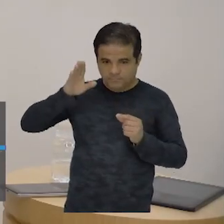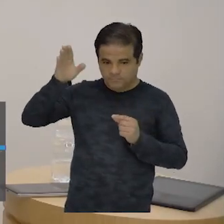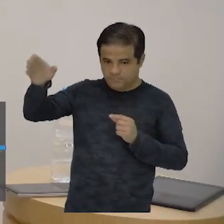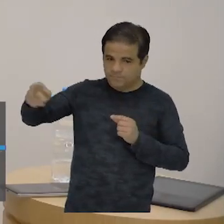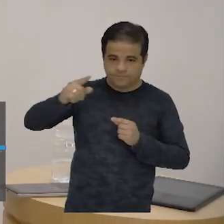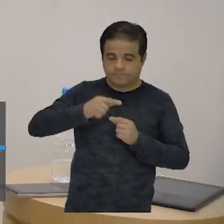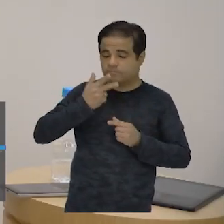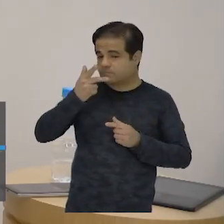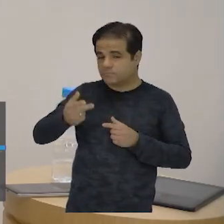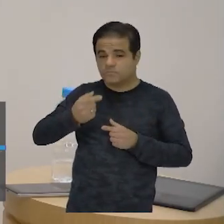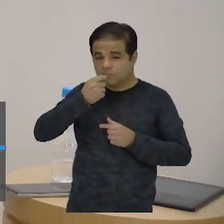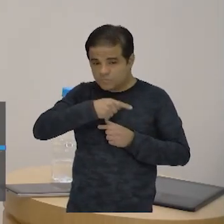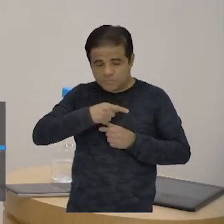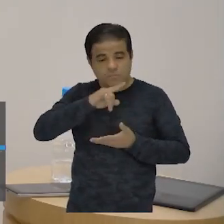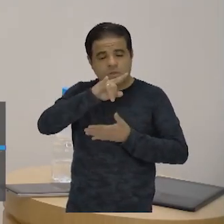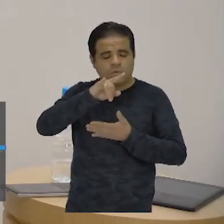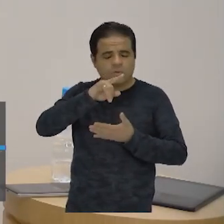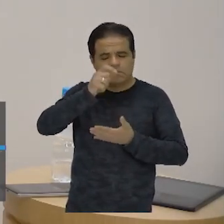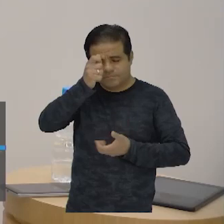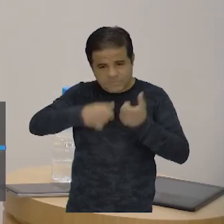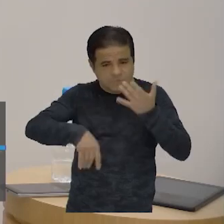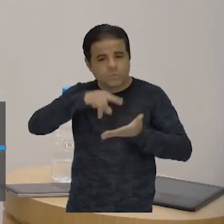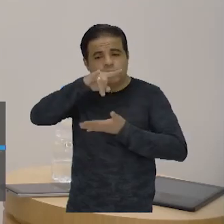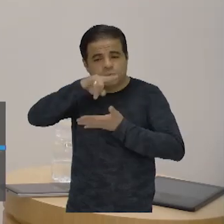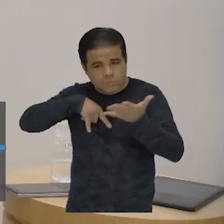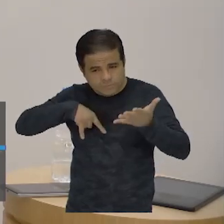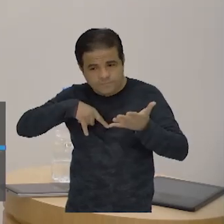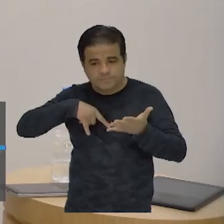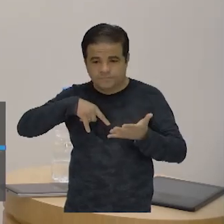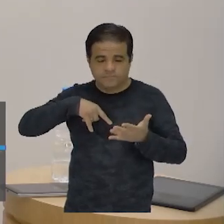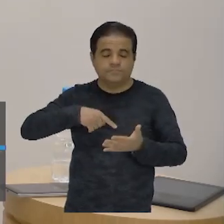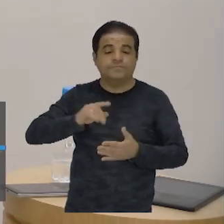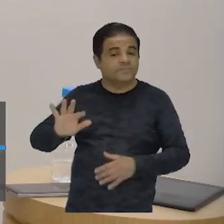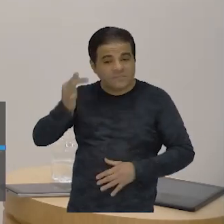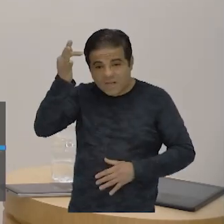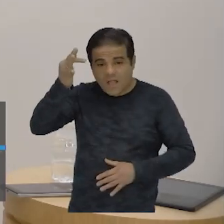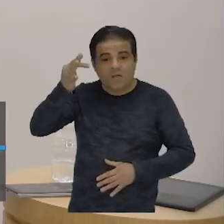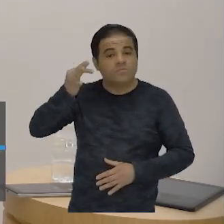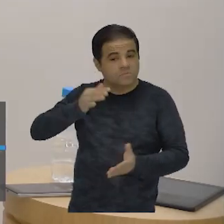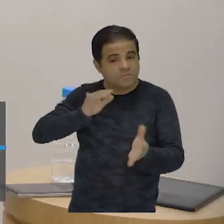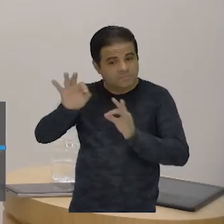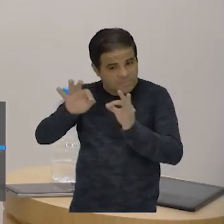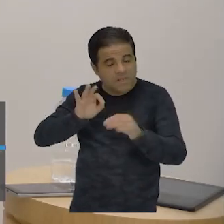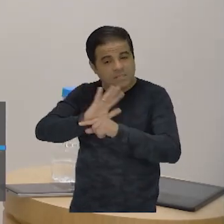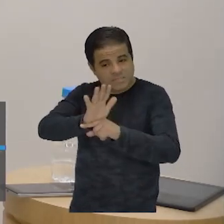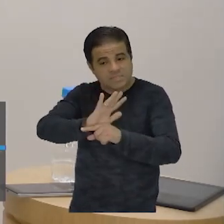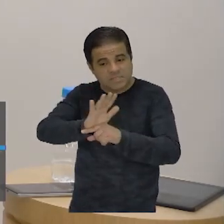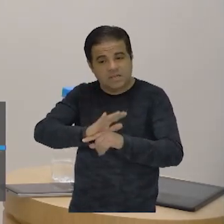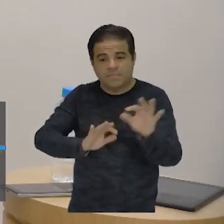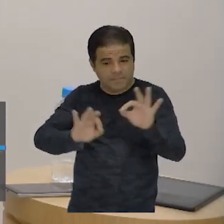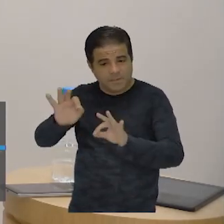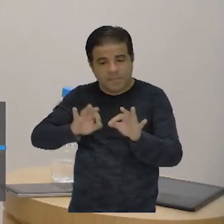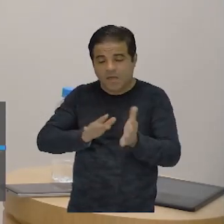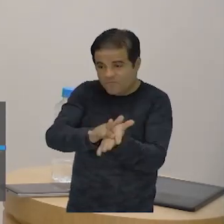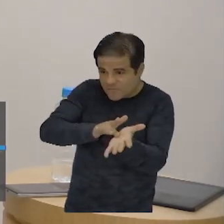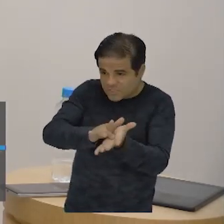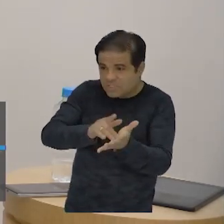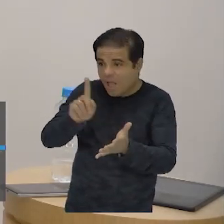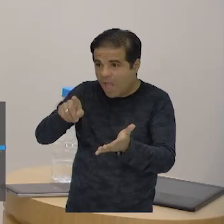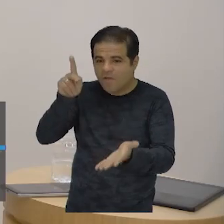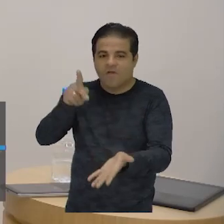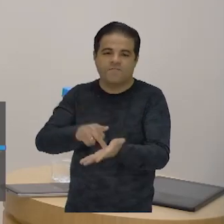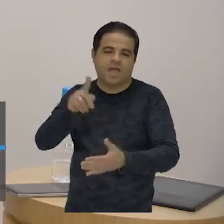um mockumentary, um documentário falso que fizeram, que é cinema. Então fizeram para fingir que era de